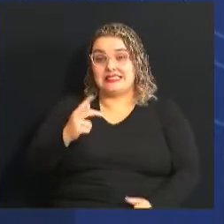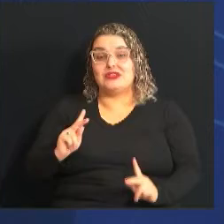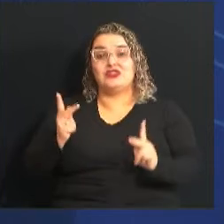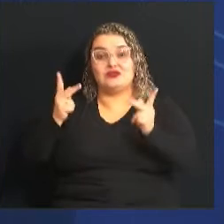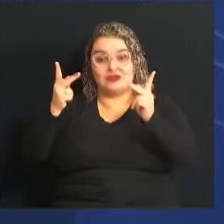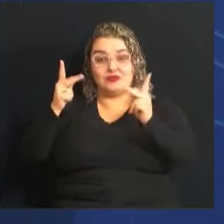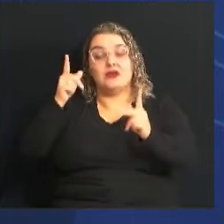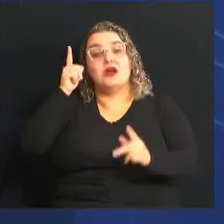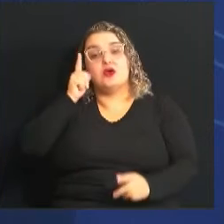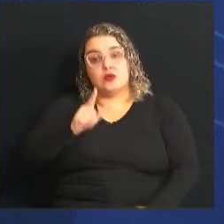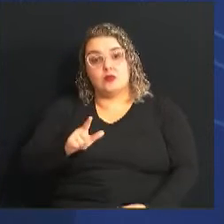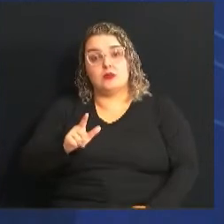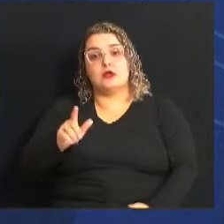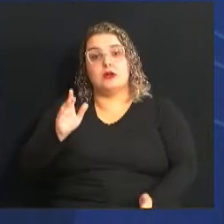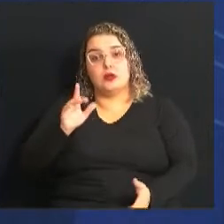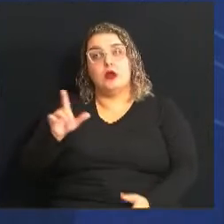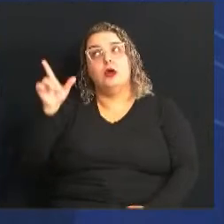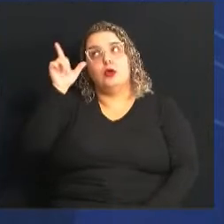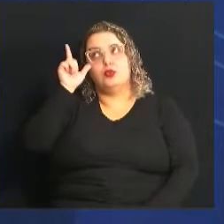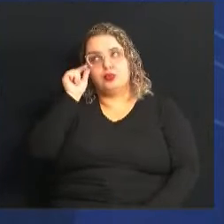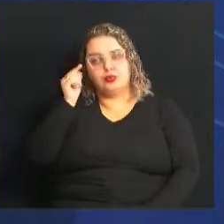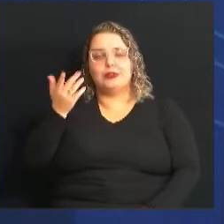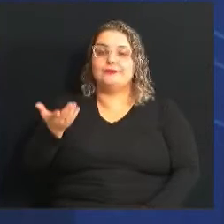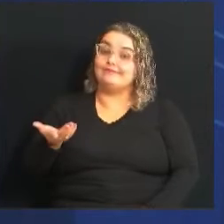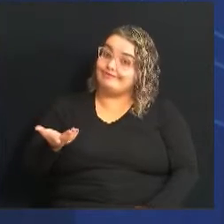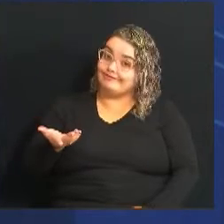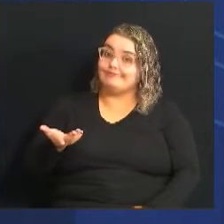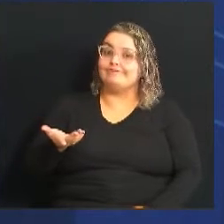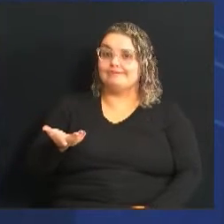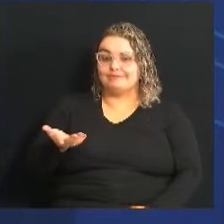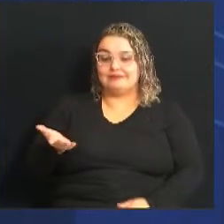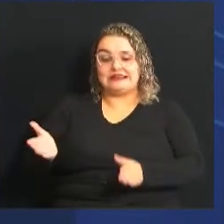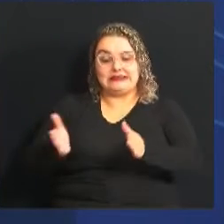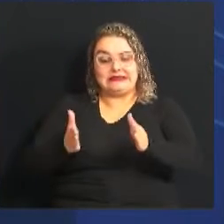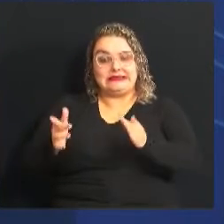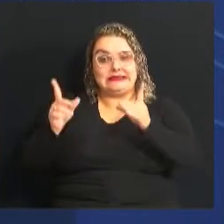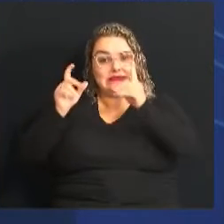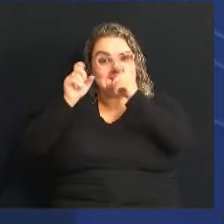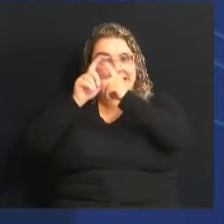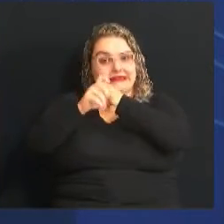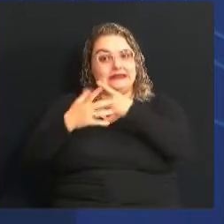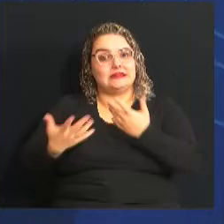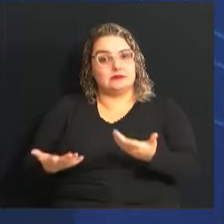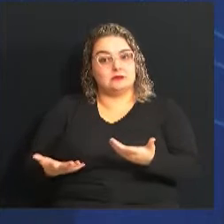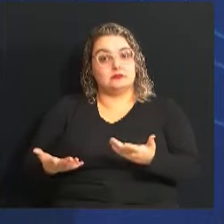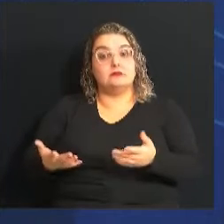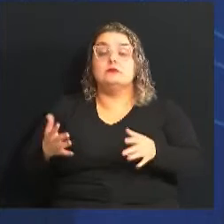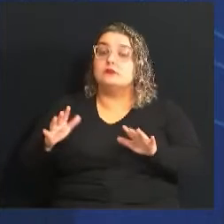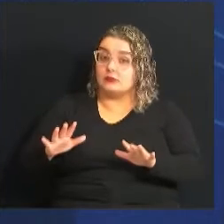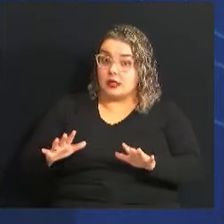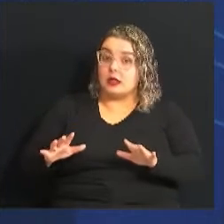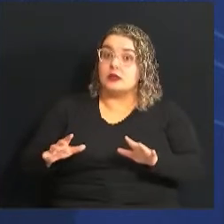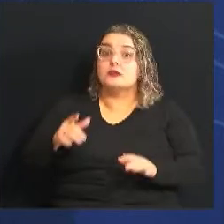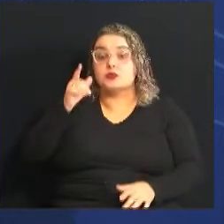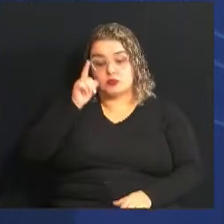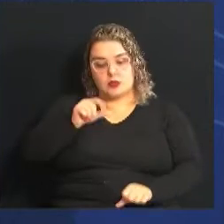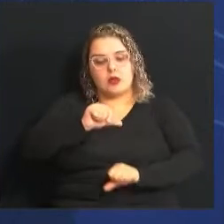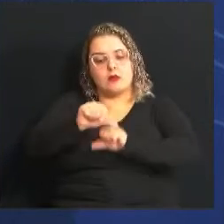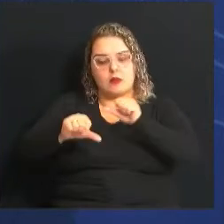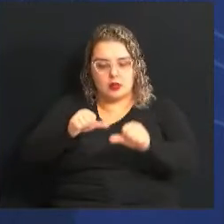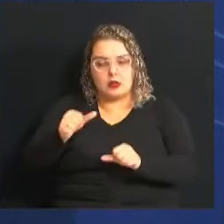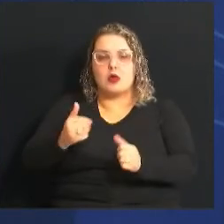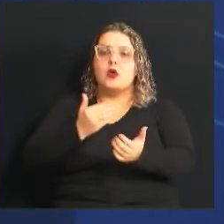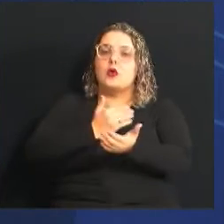para conseguir fugir da zona de rebaixamento. Então é uma situação muito difícil, mas reversível. Tem que